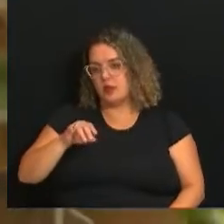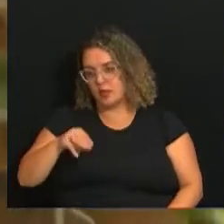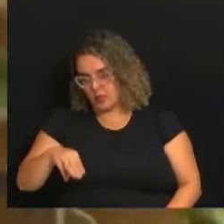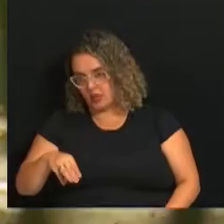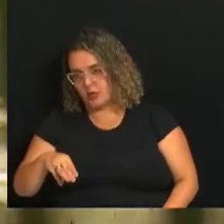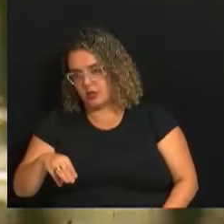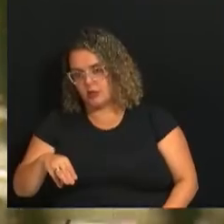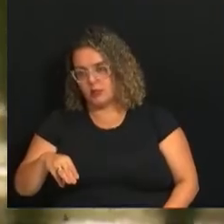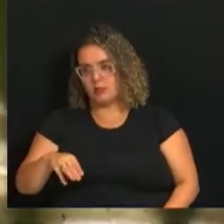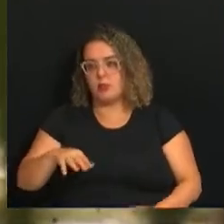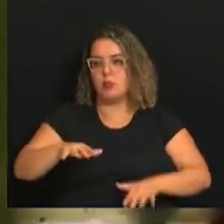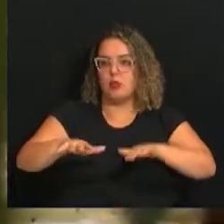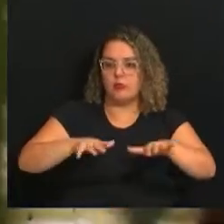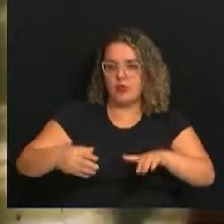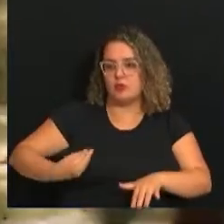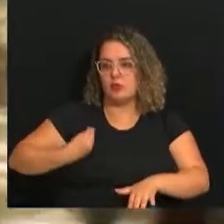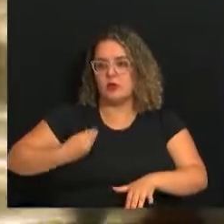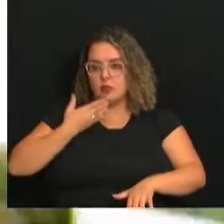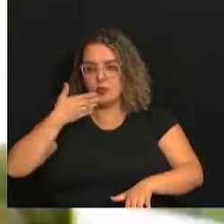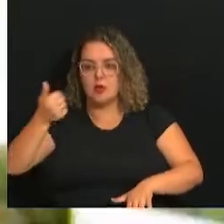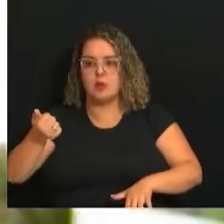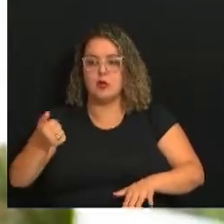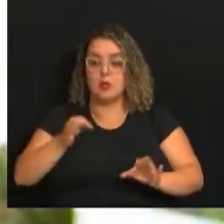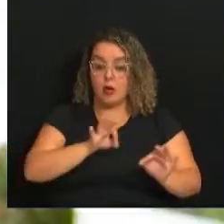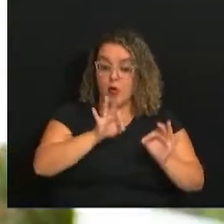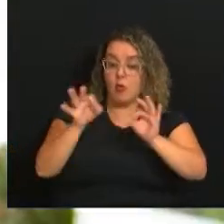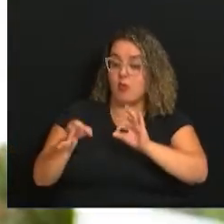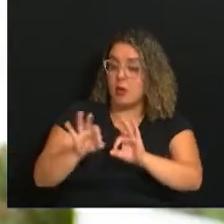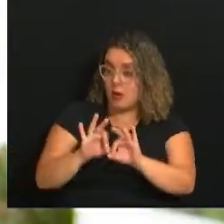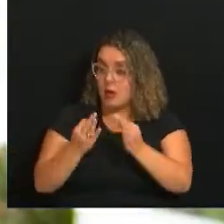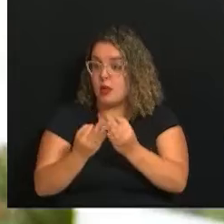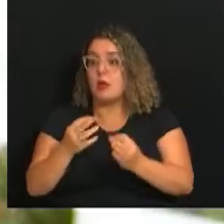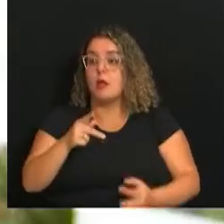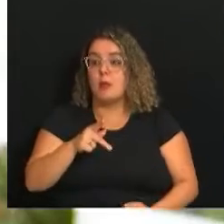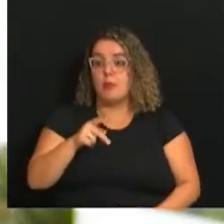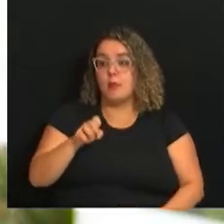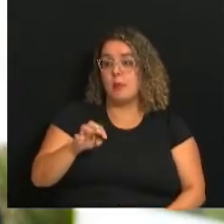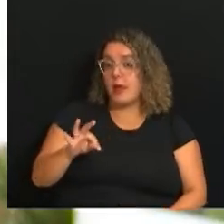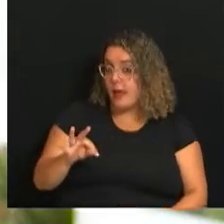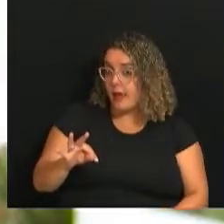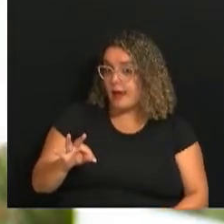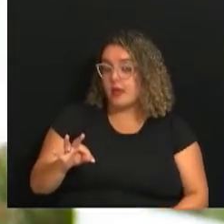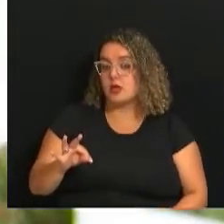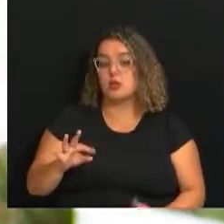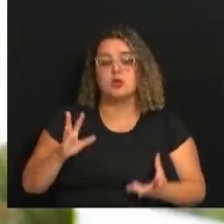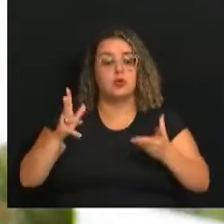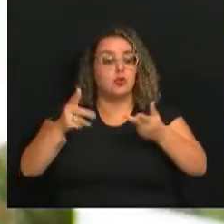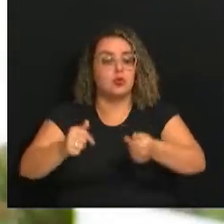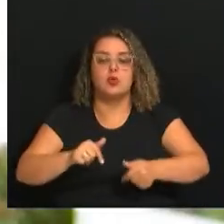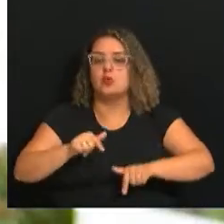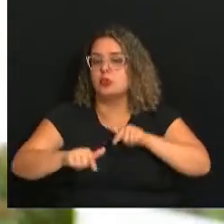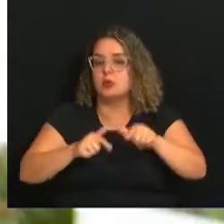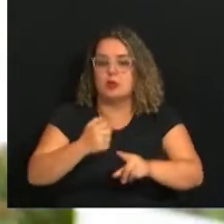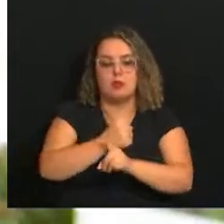Trabalho Infantil, mas nós não tínhamos no município um dia para a gente fazer uma reflexão, um debate e trazer à